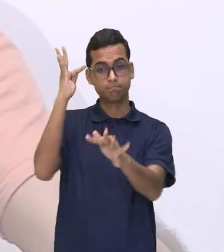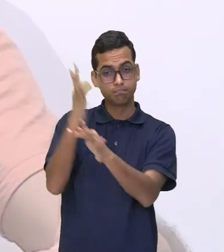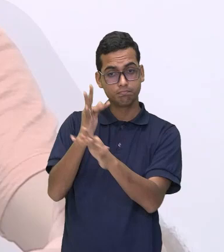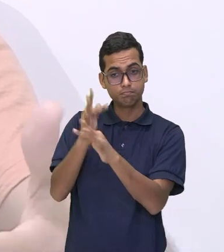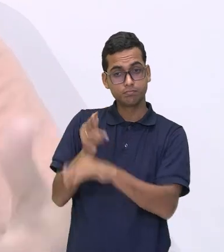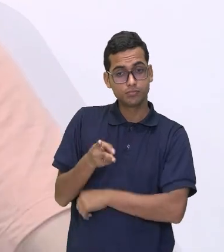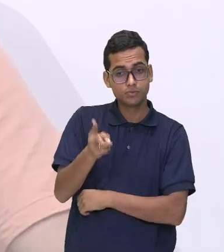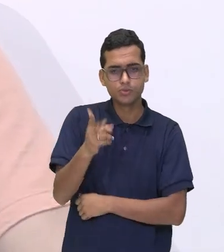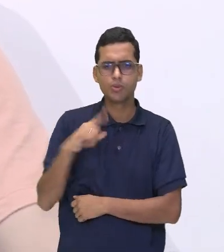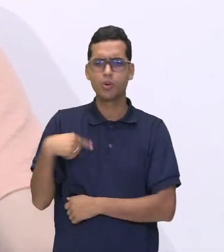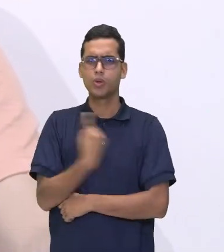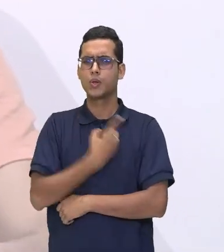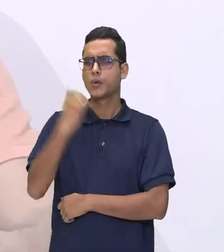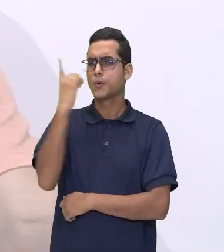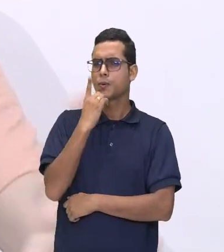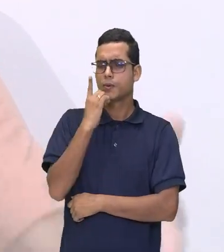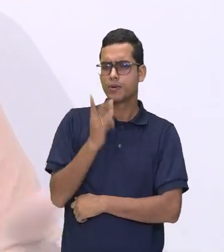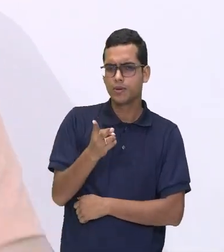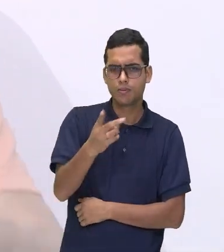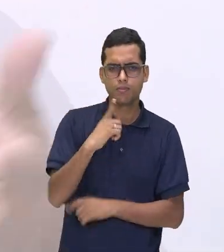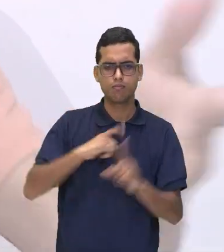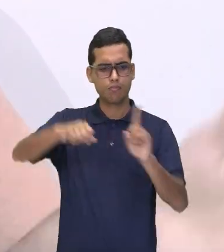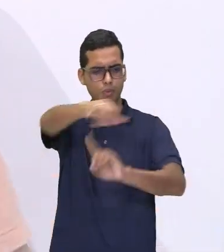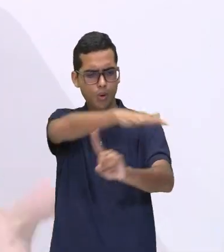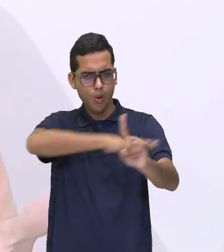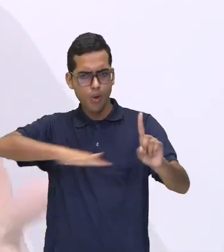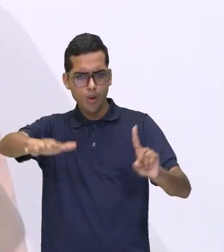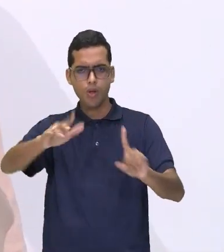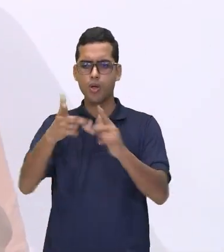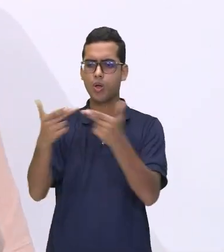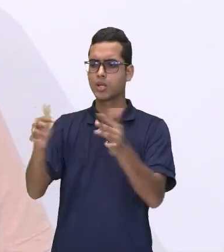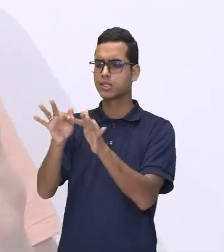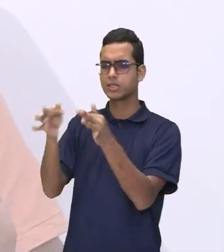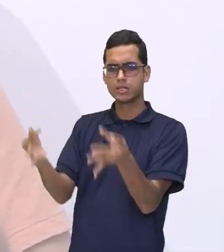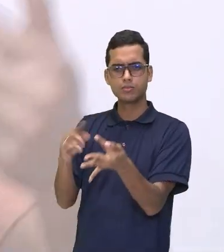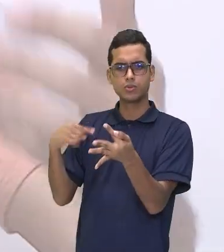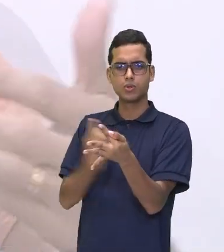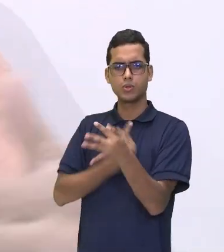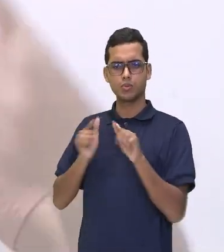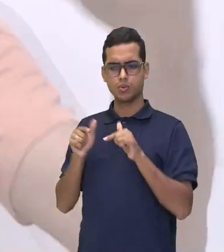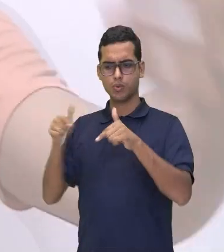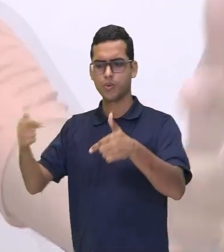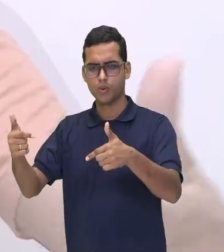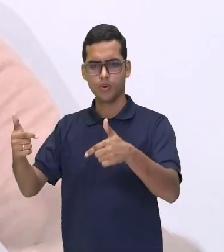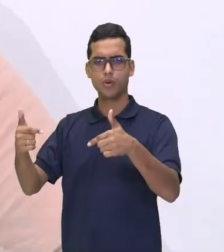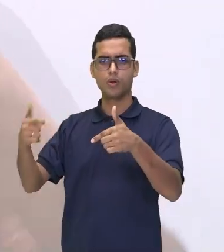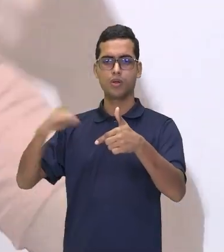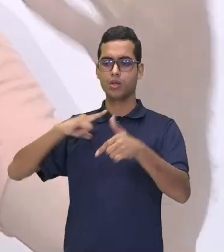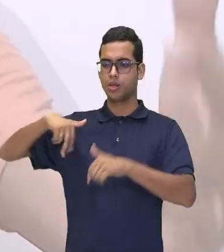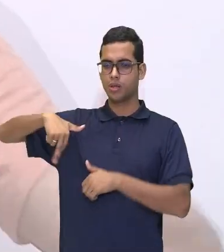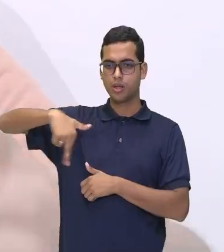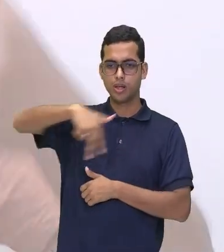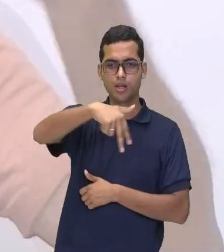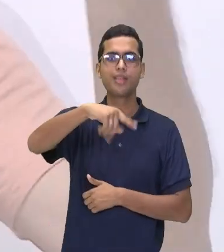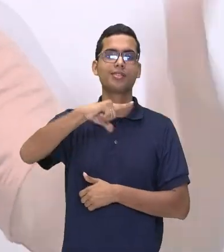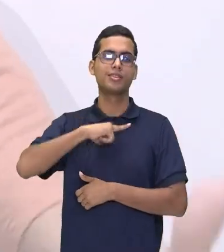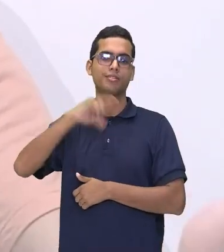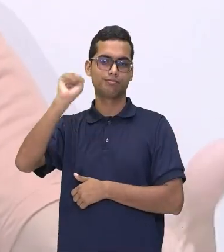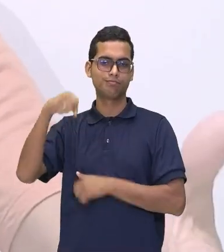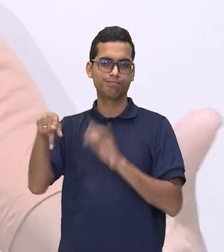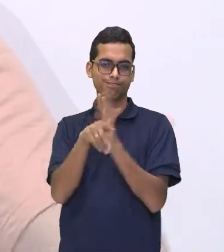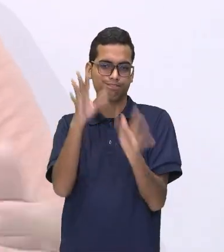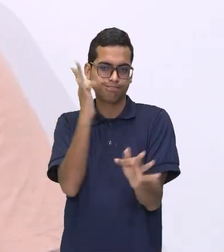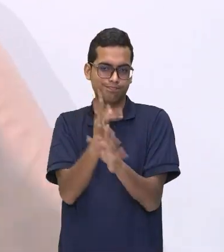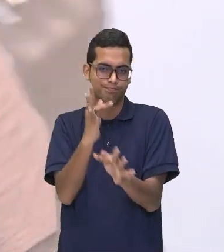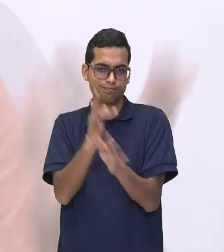nosso cotidiano, ou seja, aquelas coisas mais comuns que nós fazemos, como o simples fato de caminhar, de se movimentar, de andar para